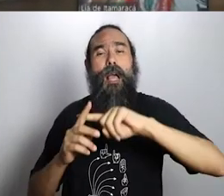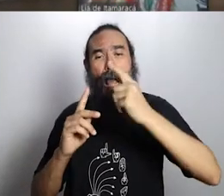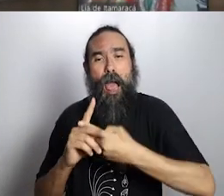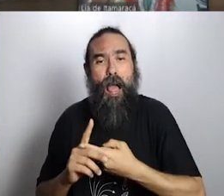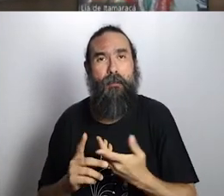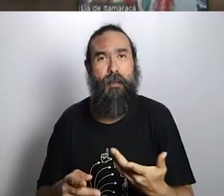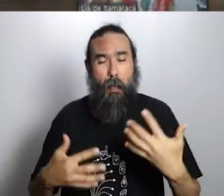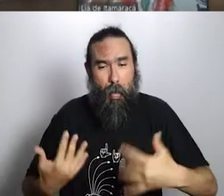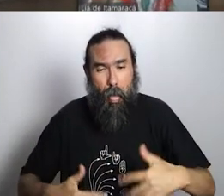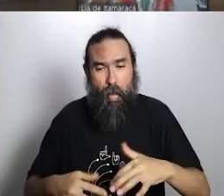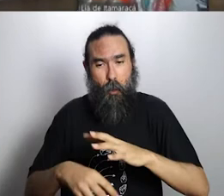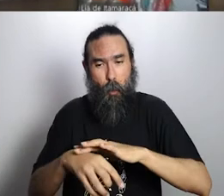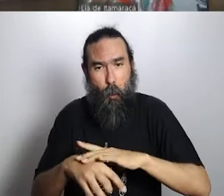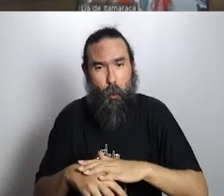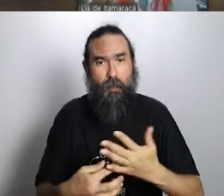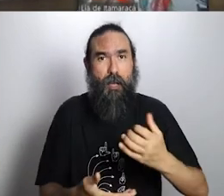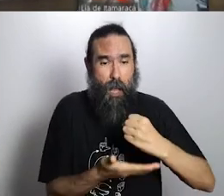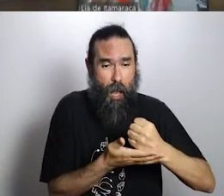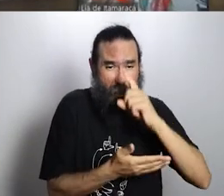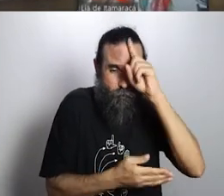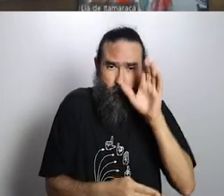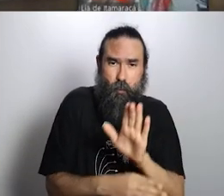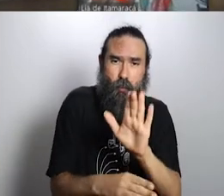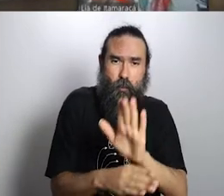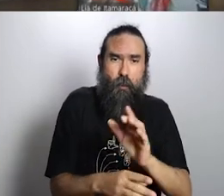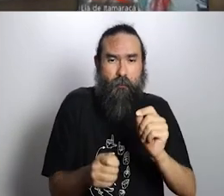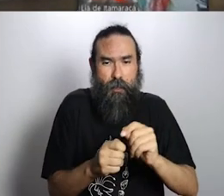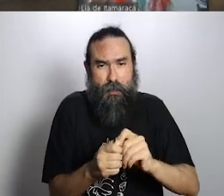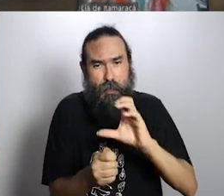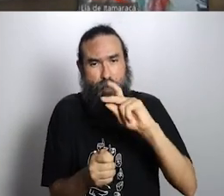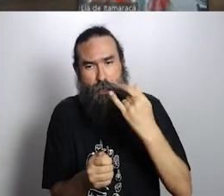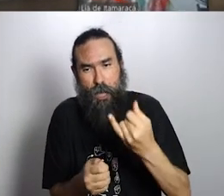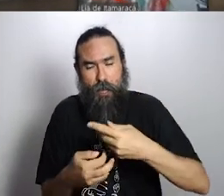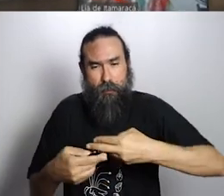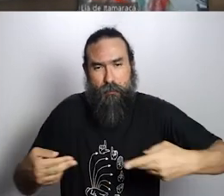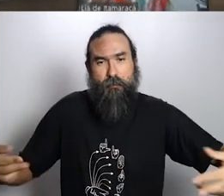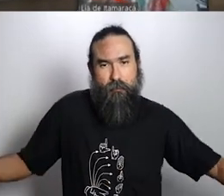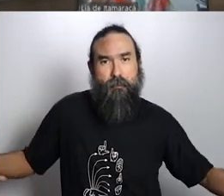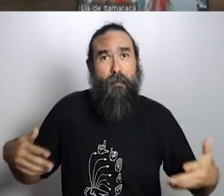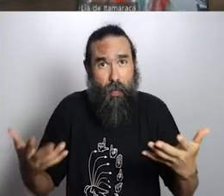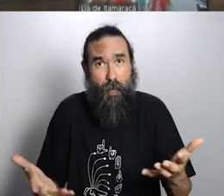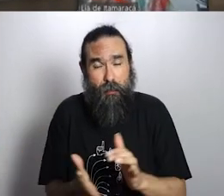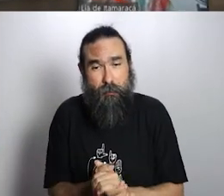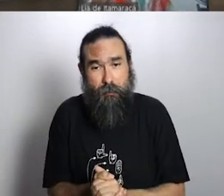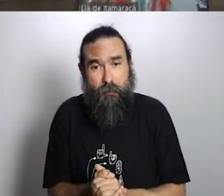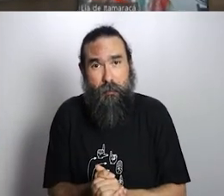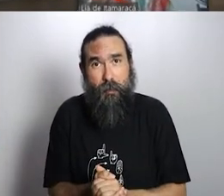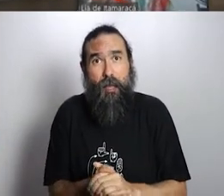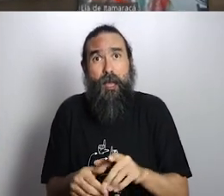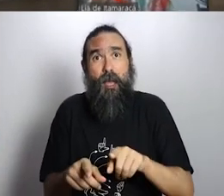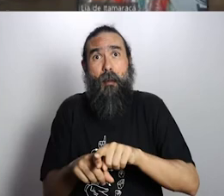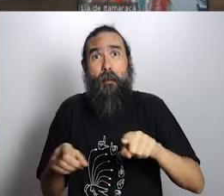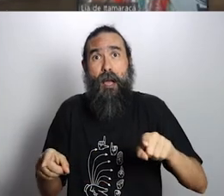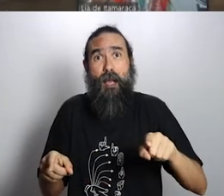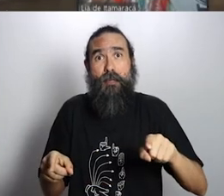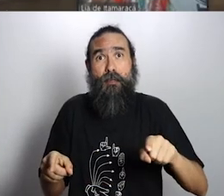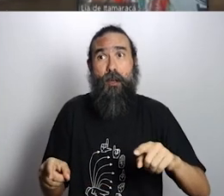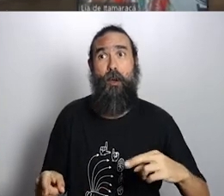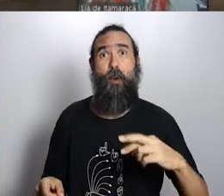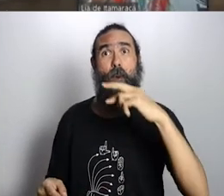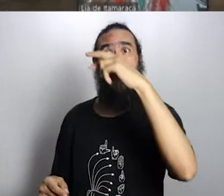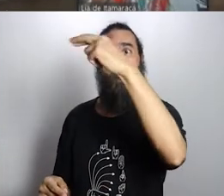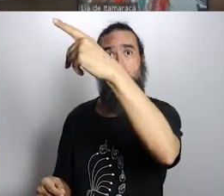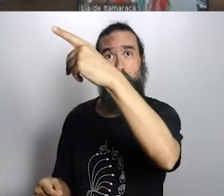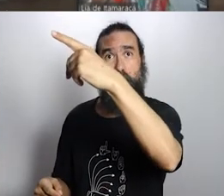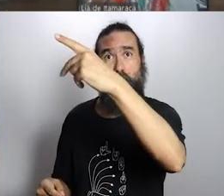fez chá para ele, etc. E tal. Ele, não, porque você sabe, né? Mas aí o adversário dele, que tem